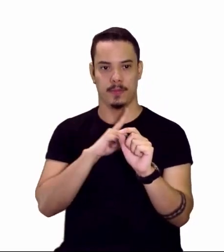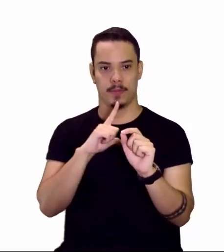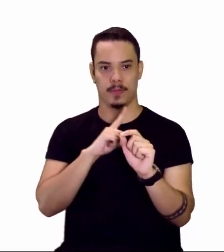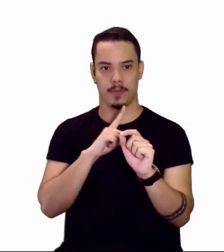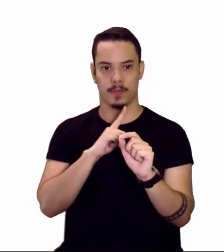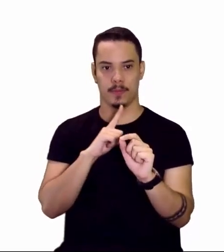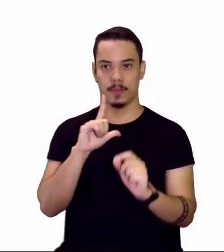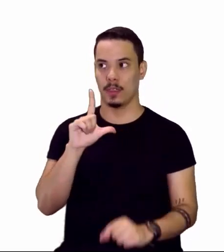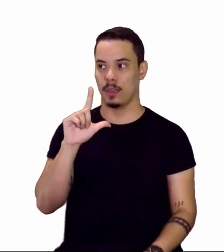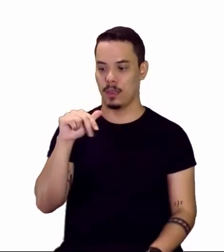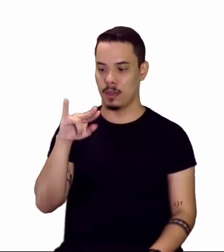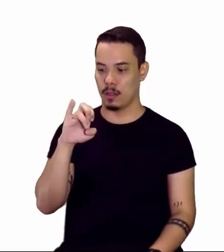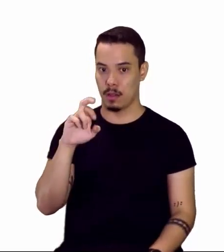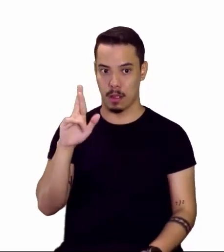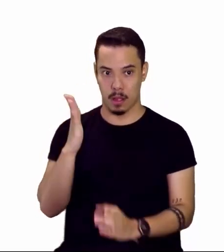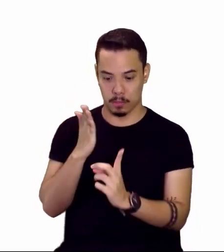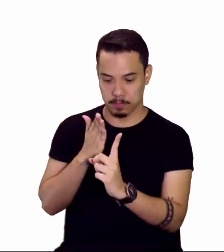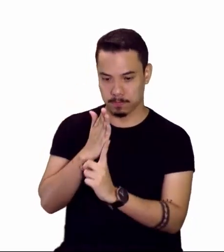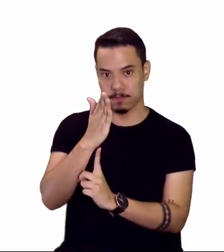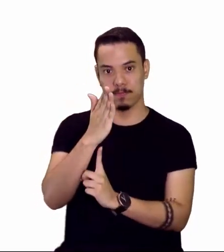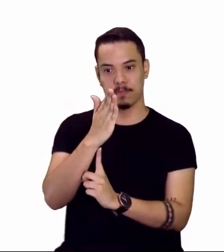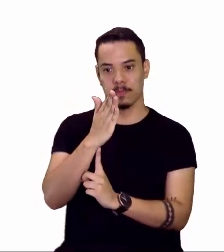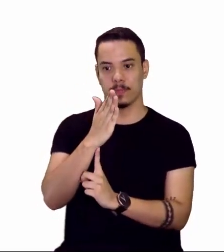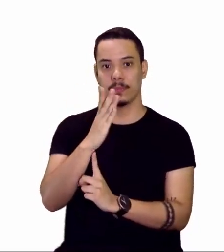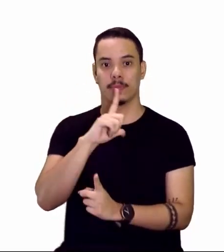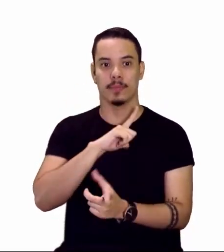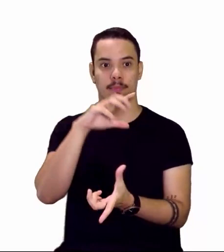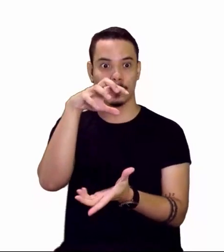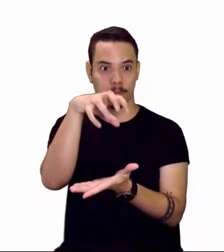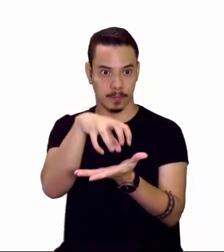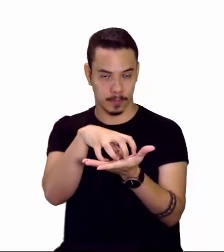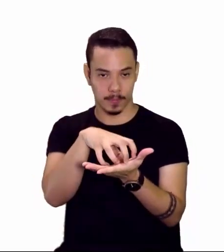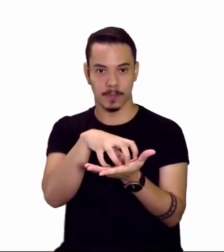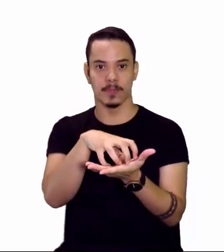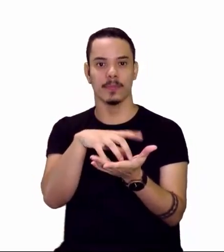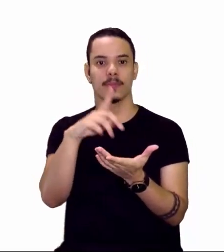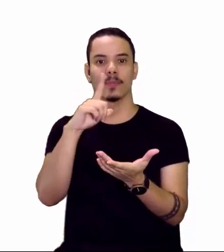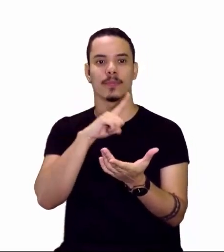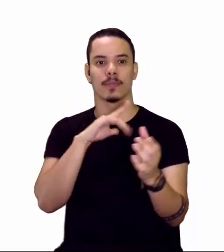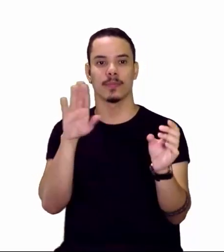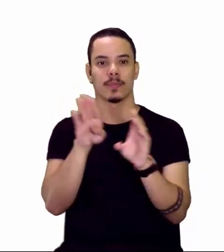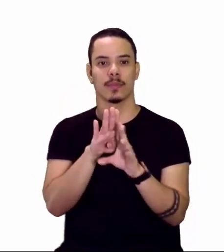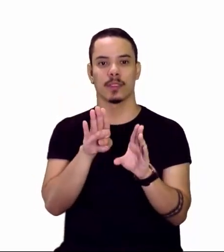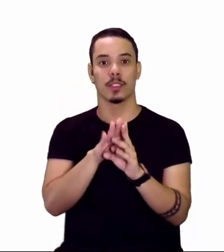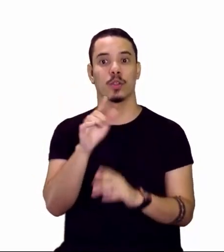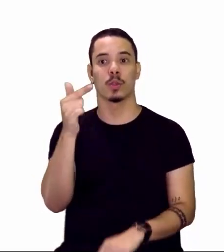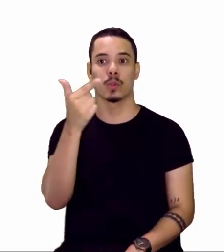linear. Existe um átomo central e existem 2 átomos de